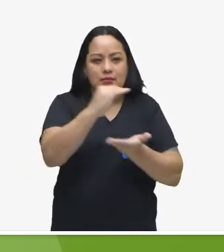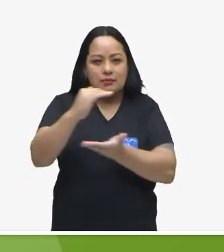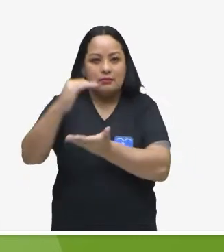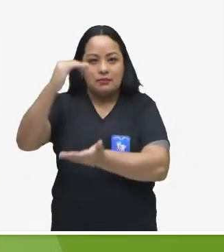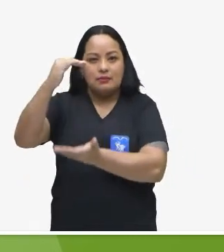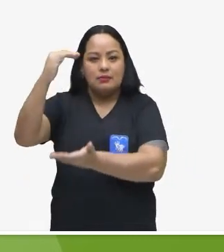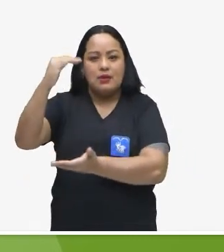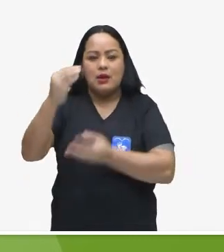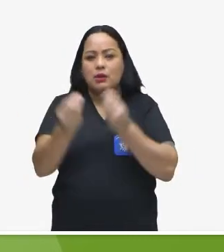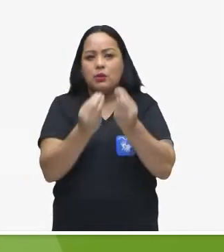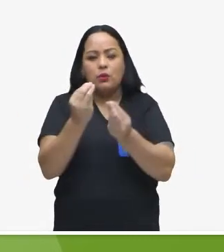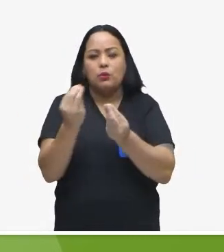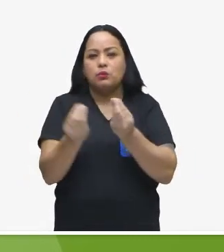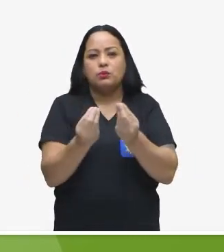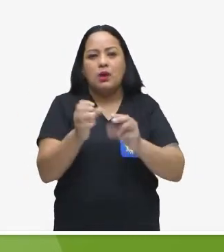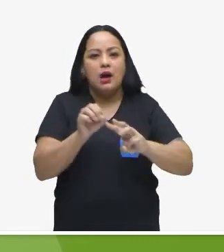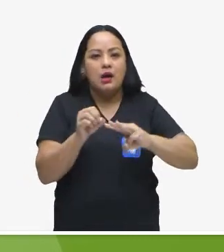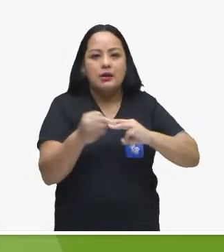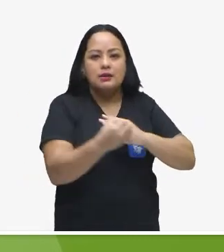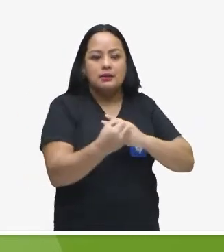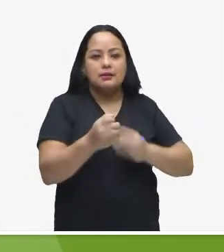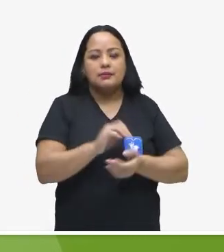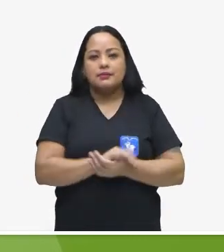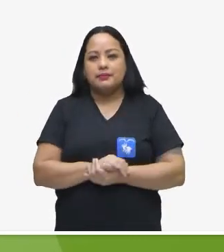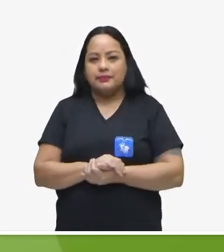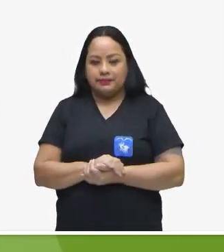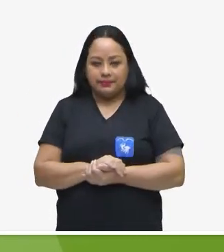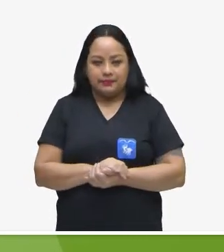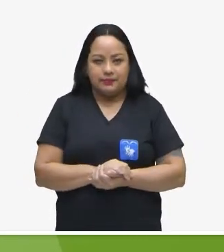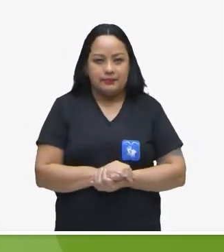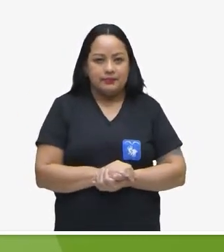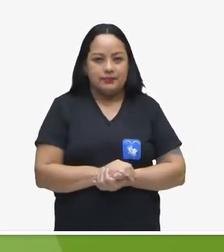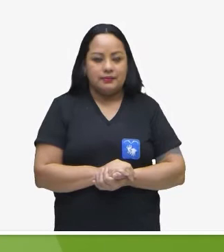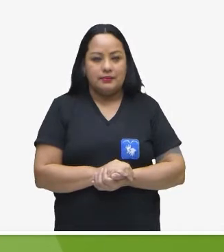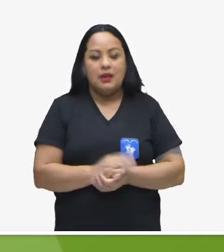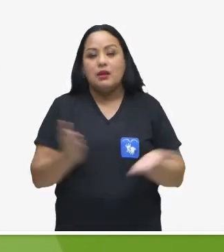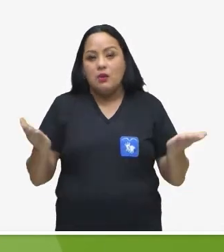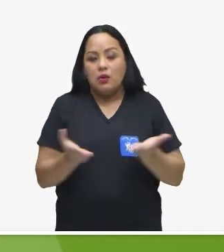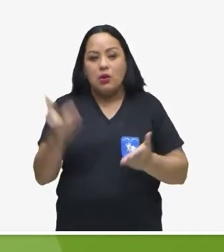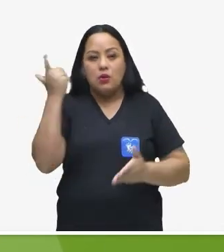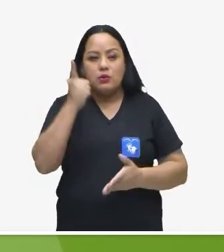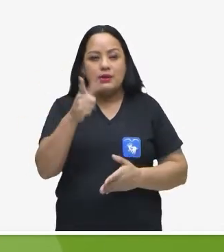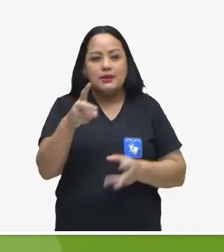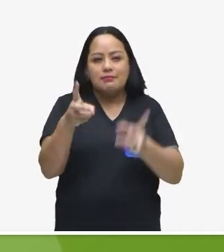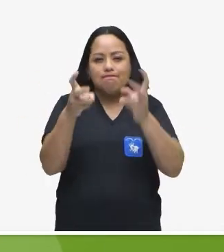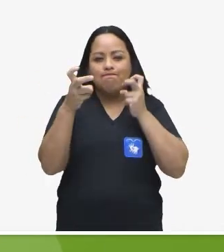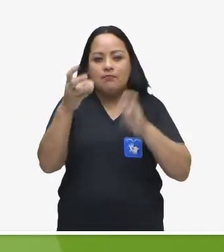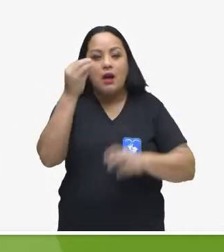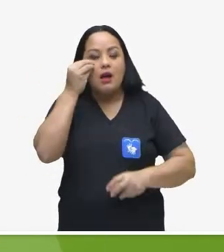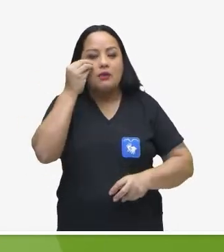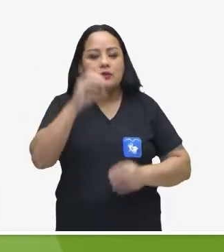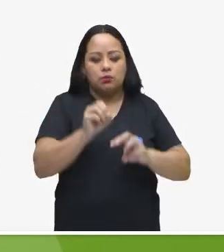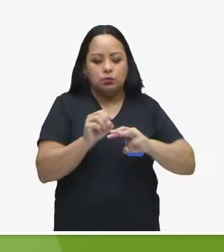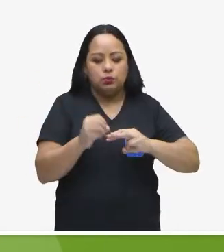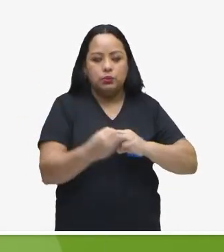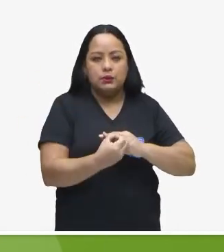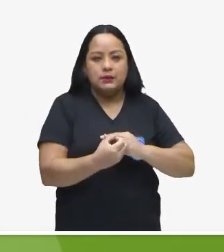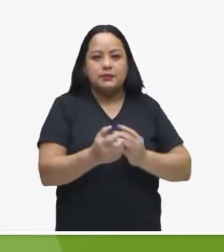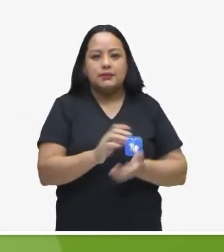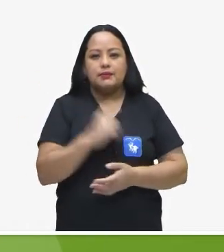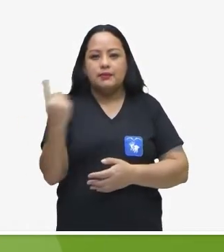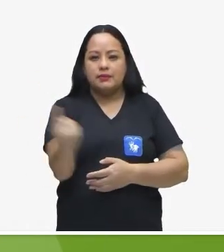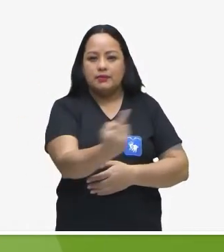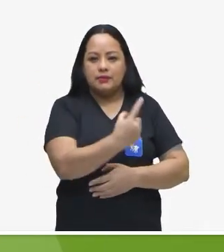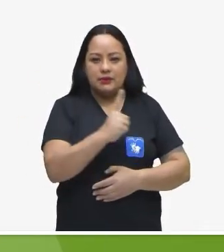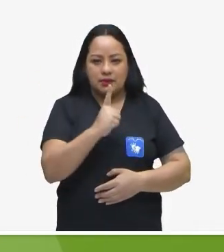E a dimensão das células, tá bom? E aí, para a gente conseguir visualizar as células, nós